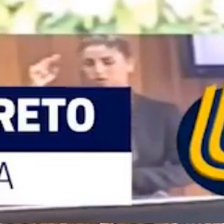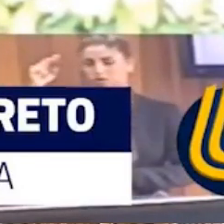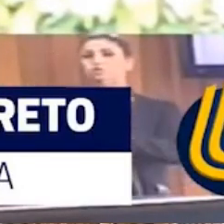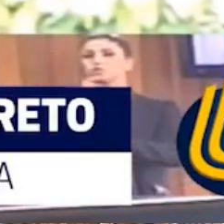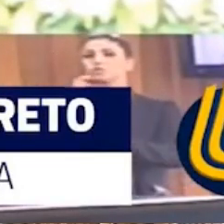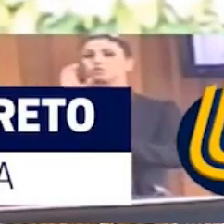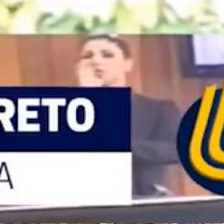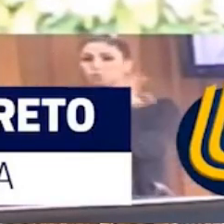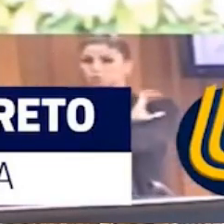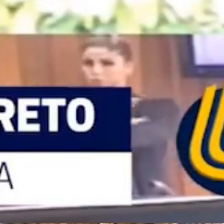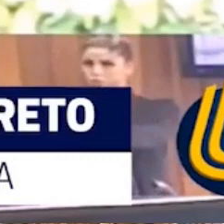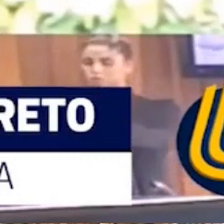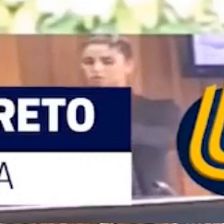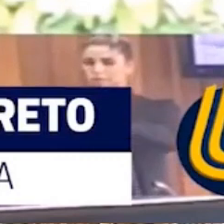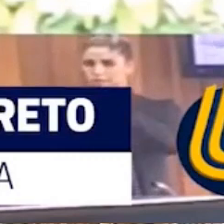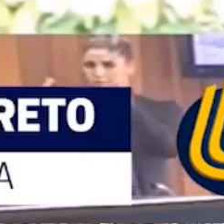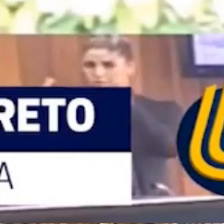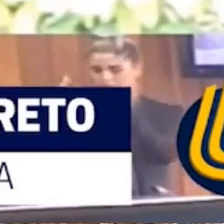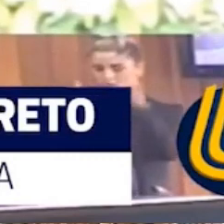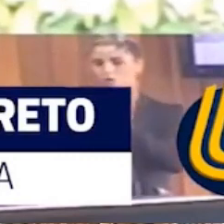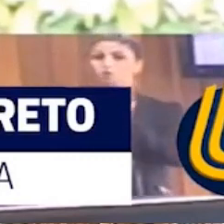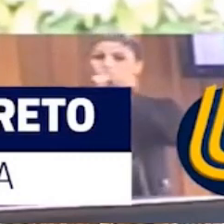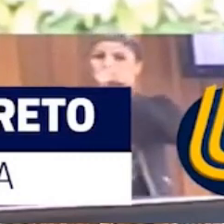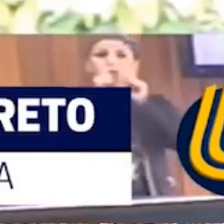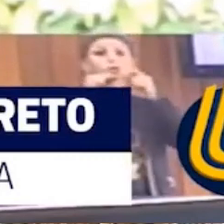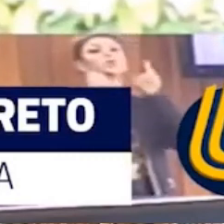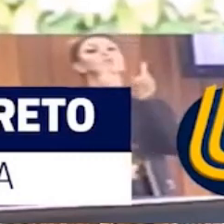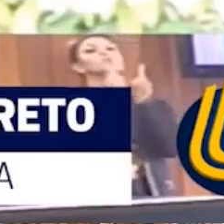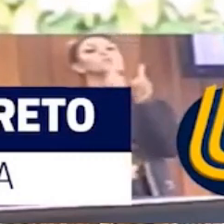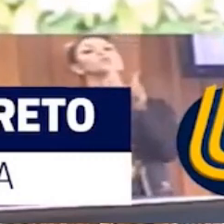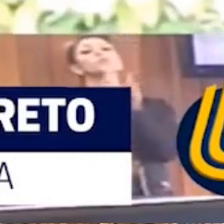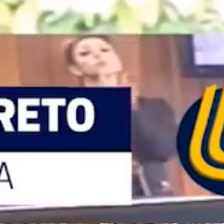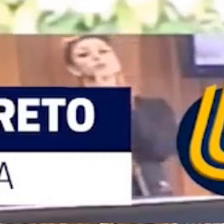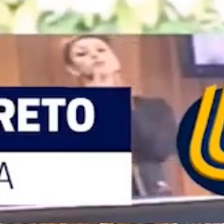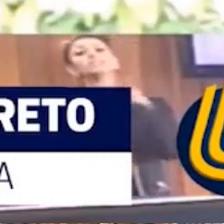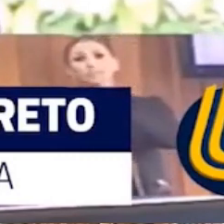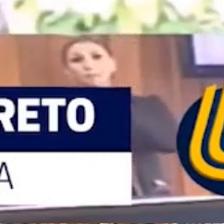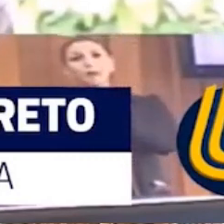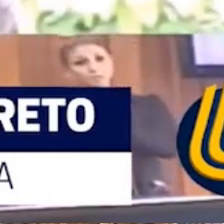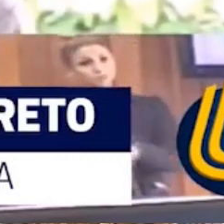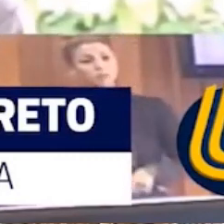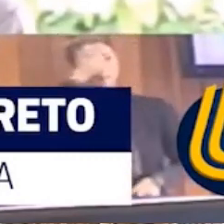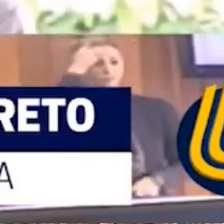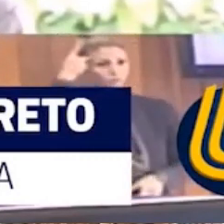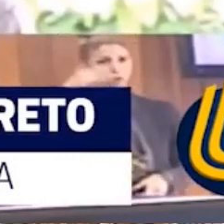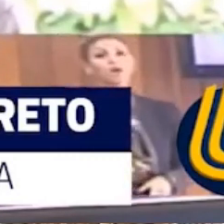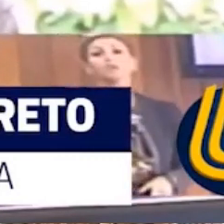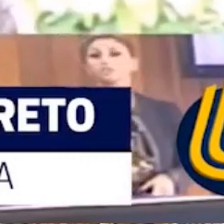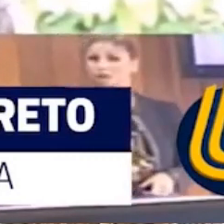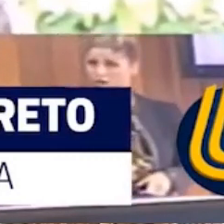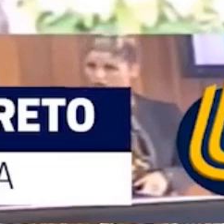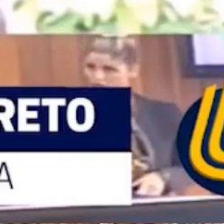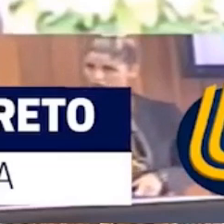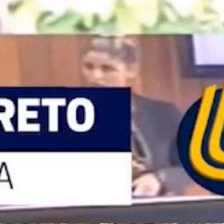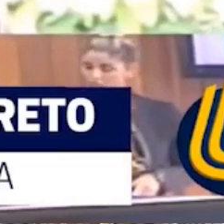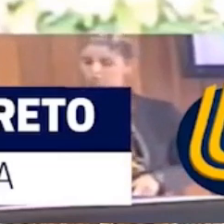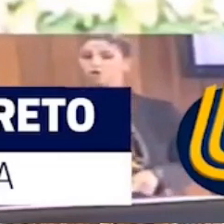Flávio Rosa, com uma equipe até de voluntários do próprio bairro Jardim Esperança,